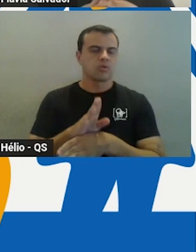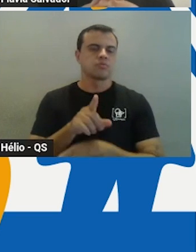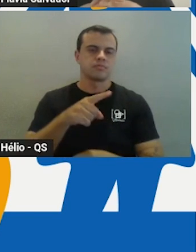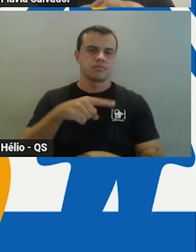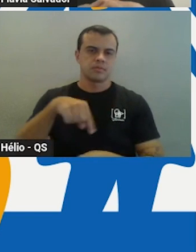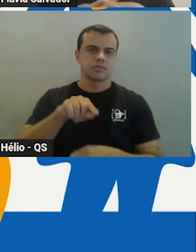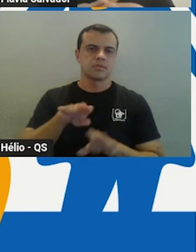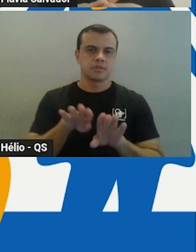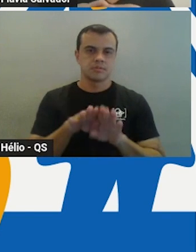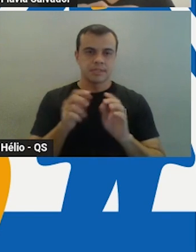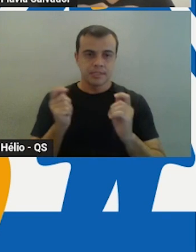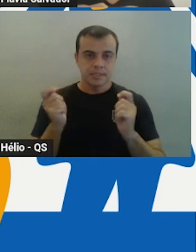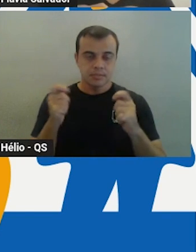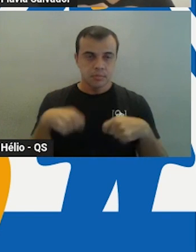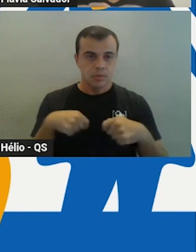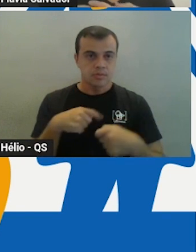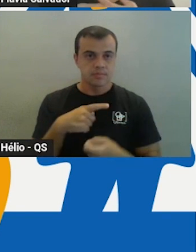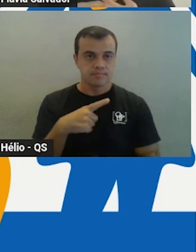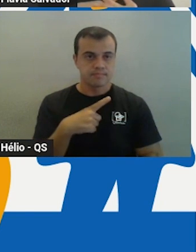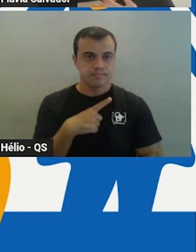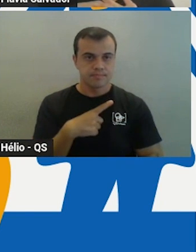e que possa